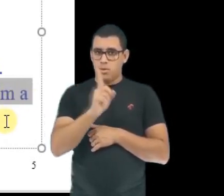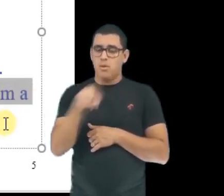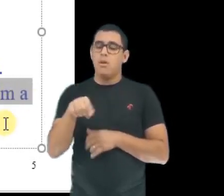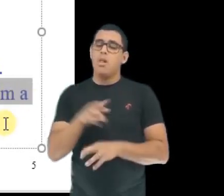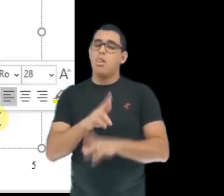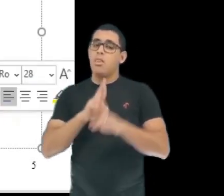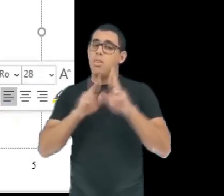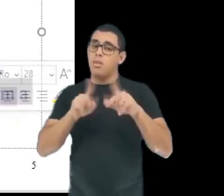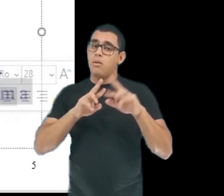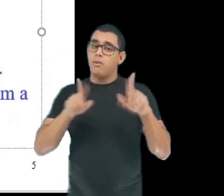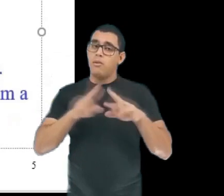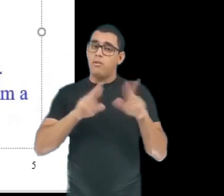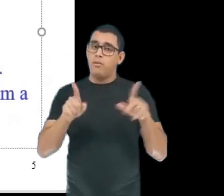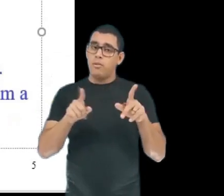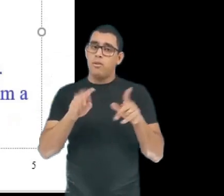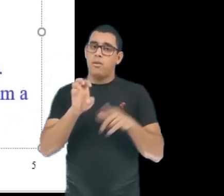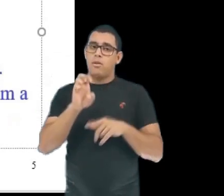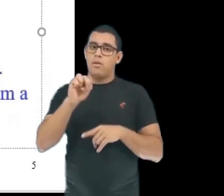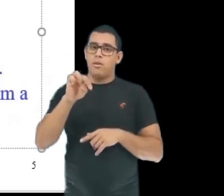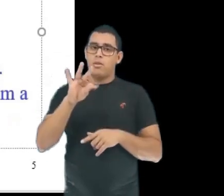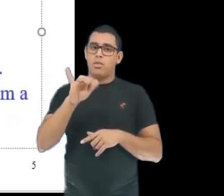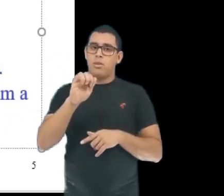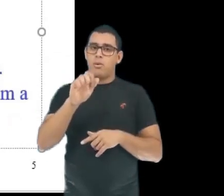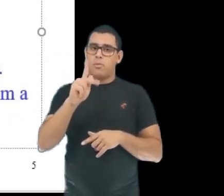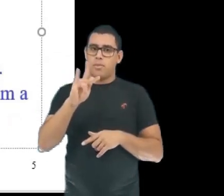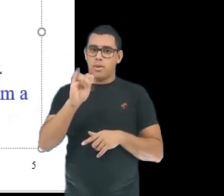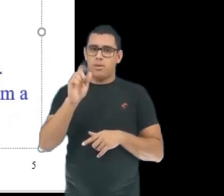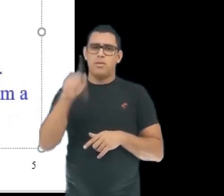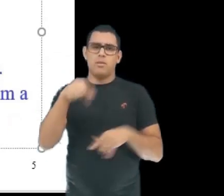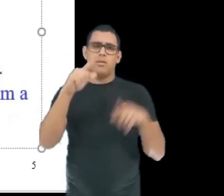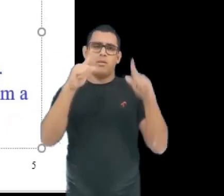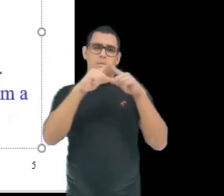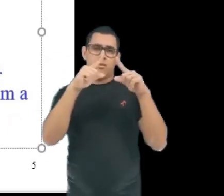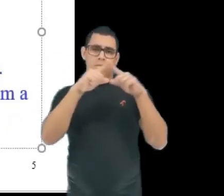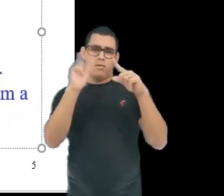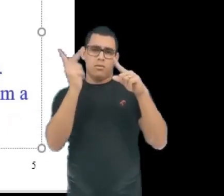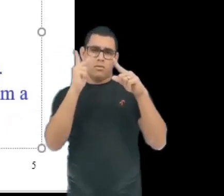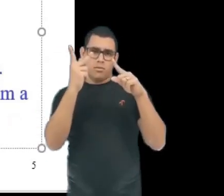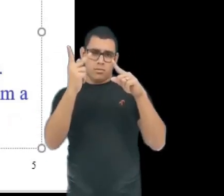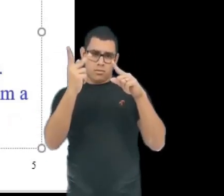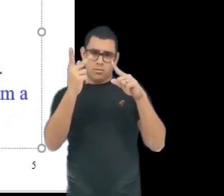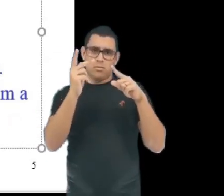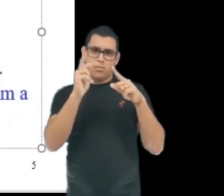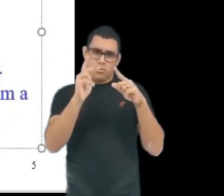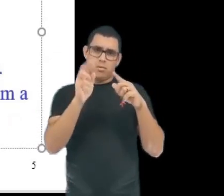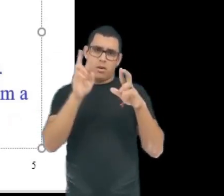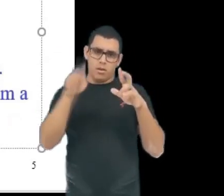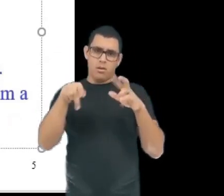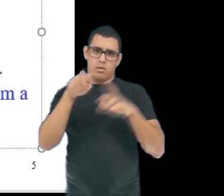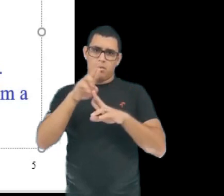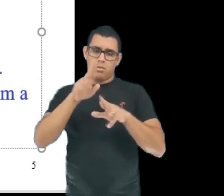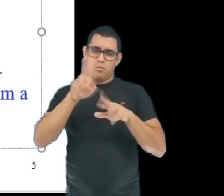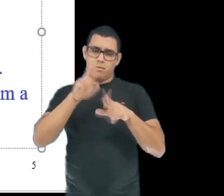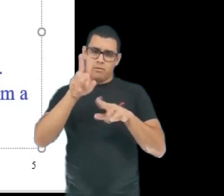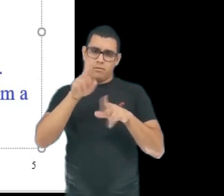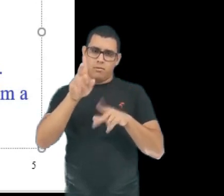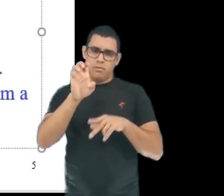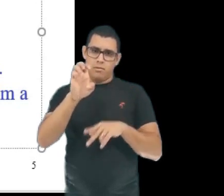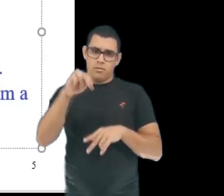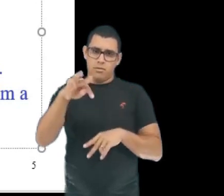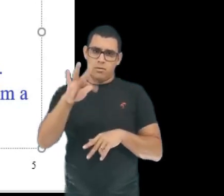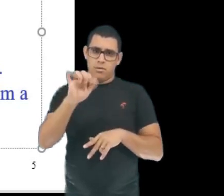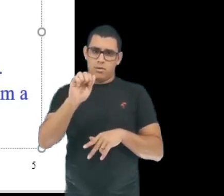entalpia, e sim a diferença da entalpia nas reações químicas, certo? Que é o que a gente vai ver e